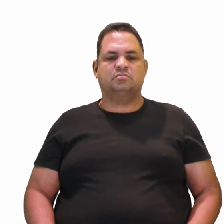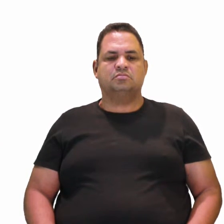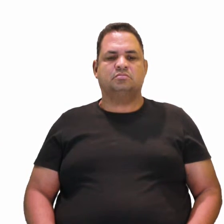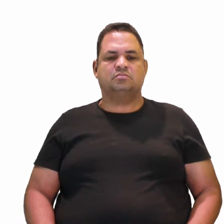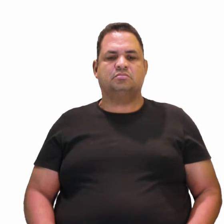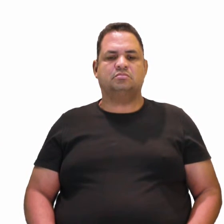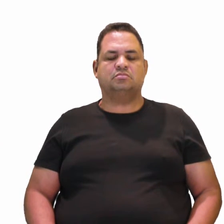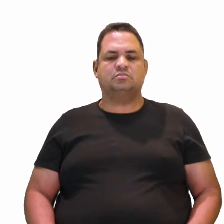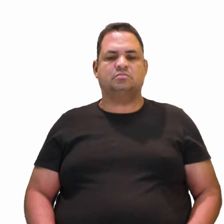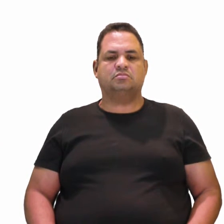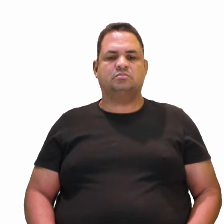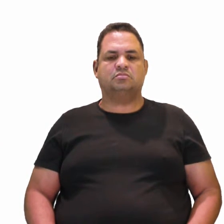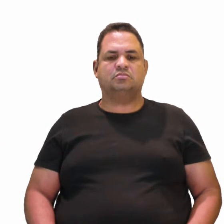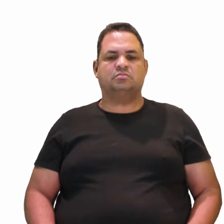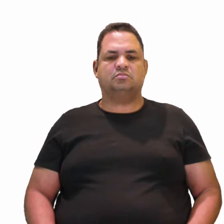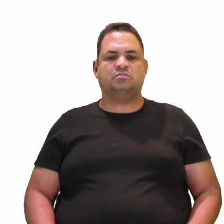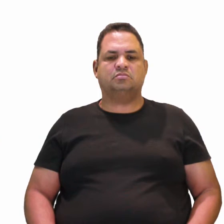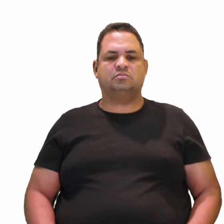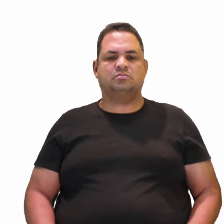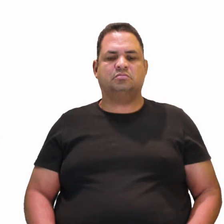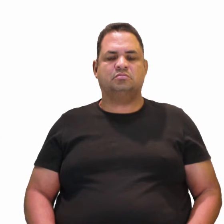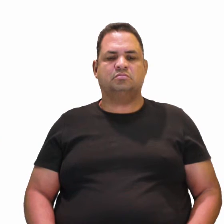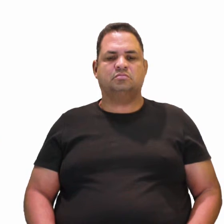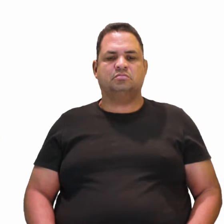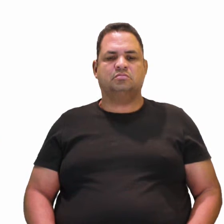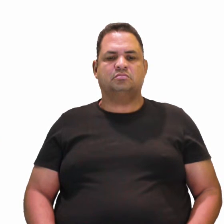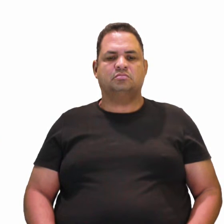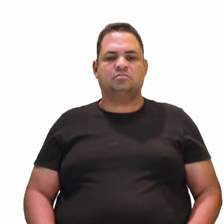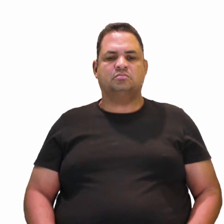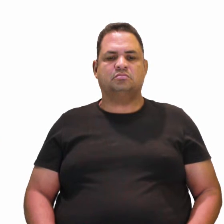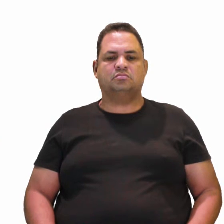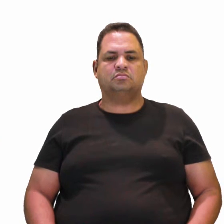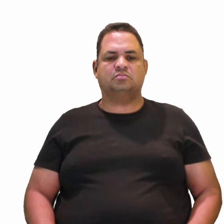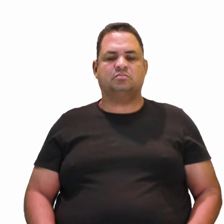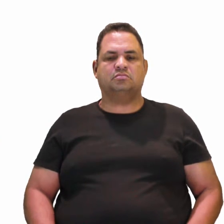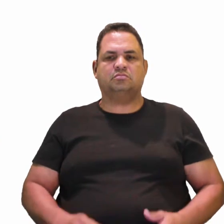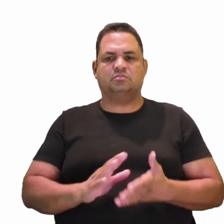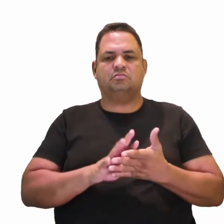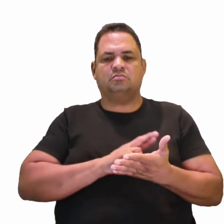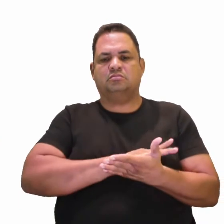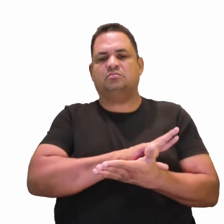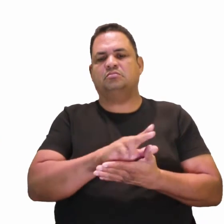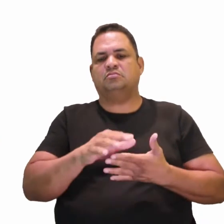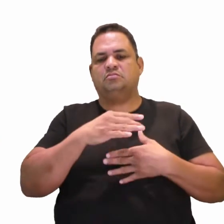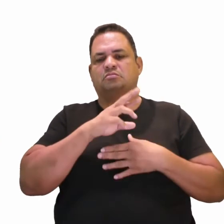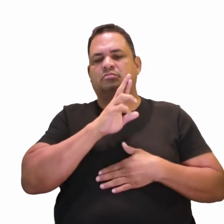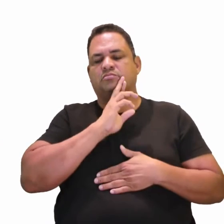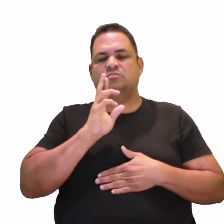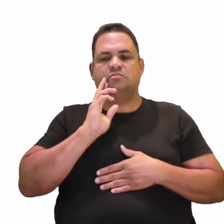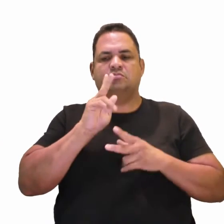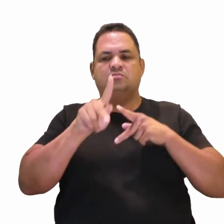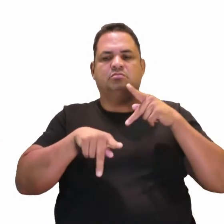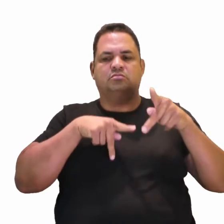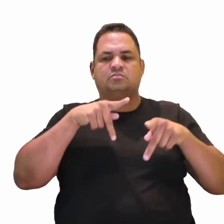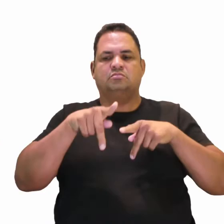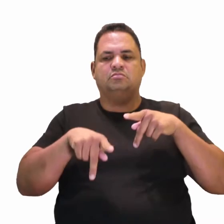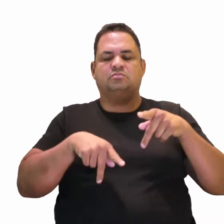food choices on the menu. Ou seja, muitos dos restaurantes de fast food